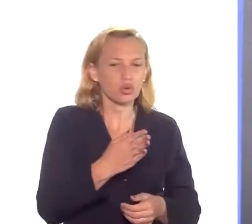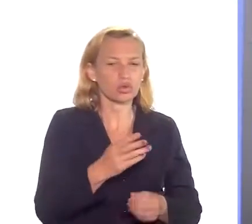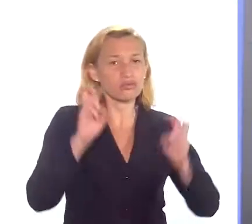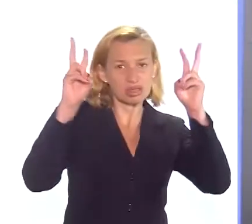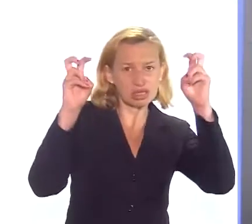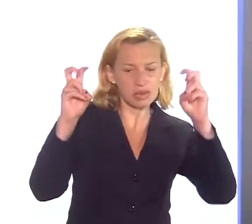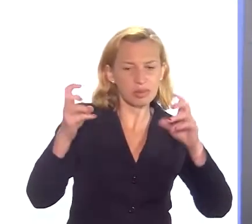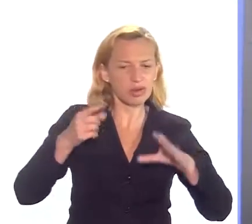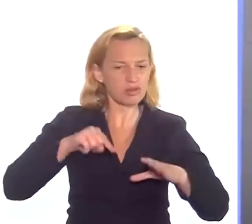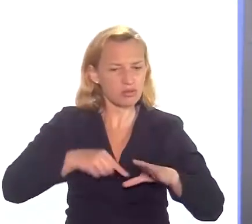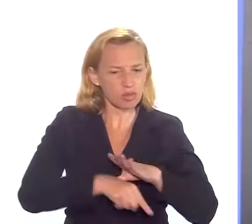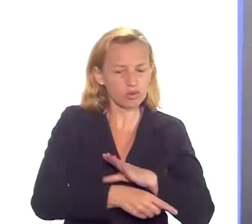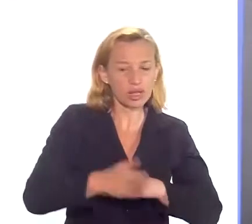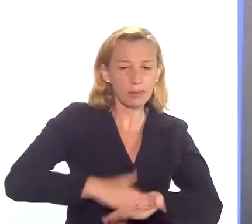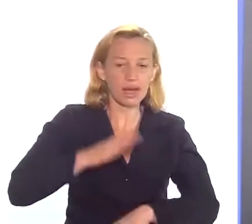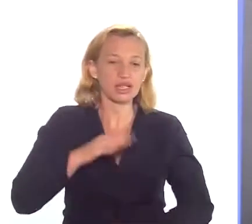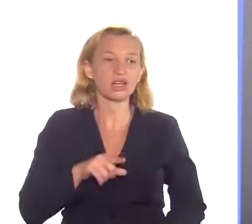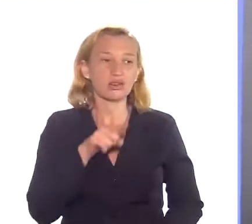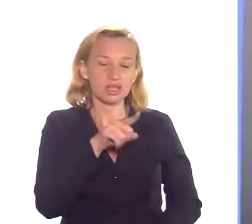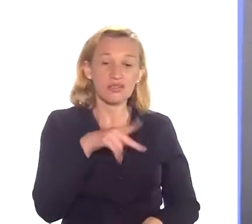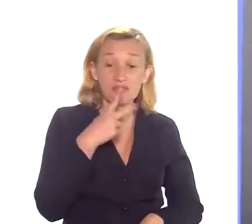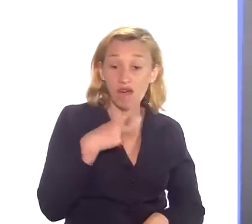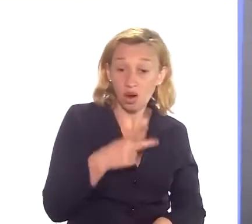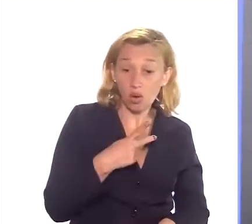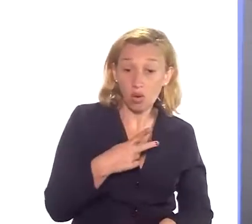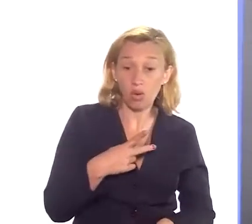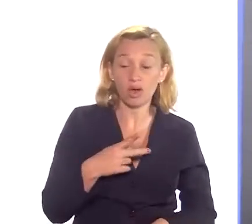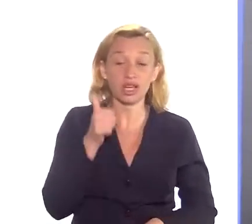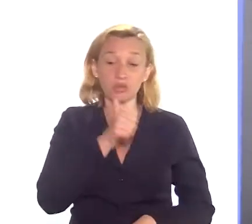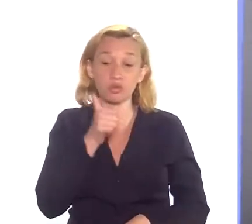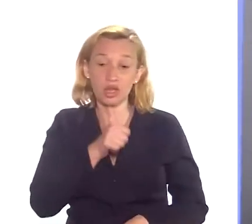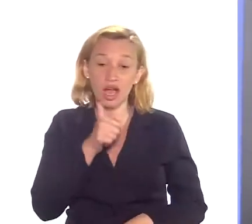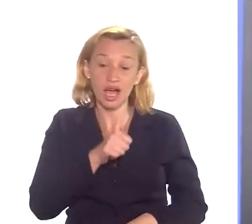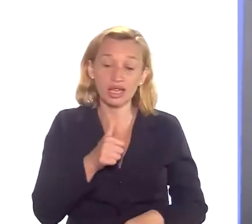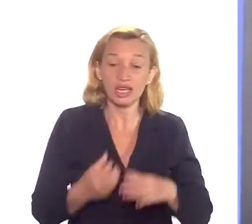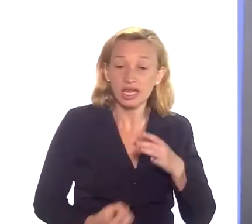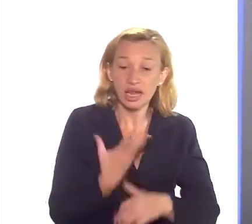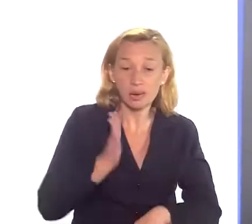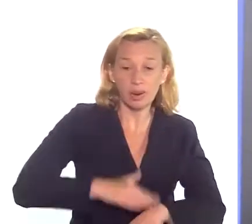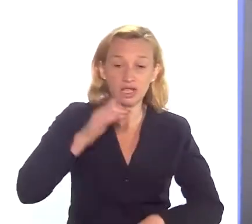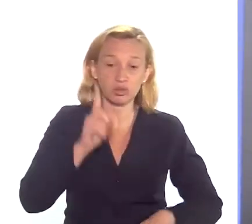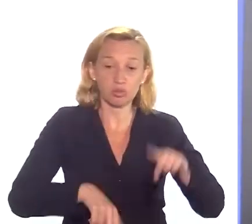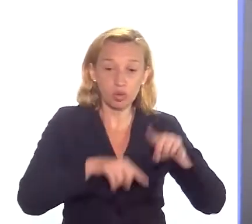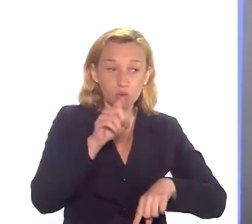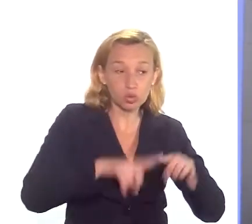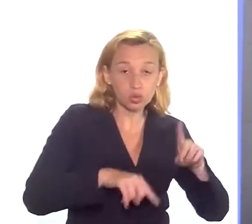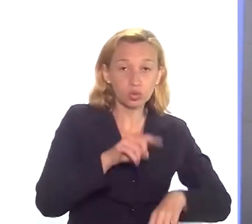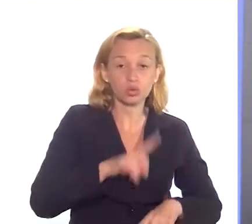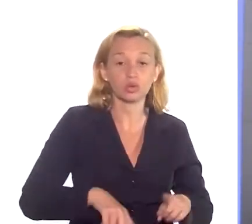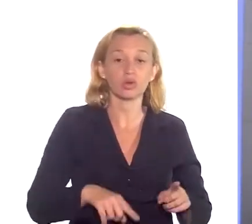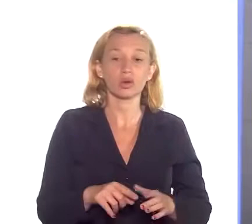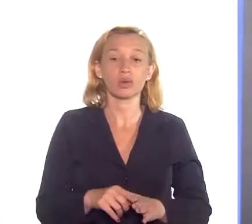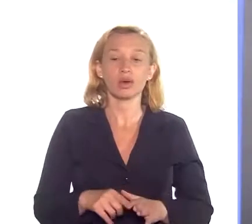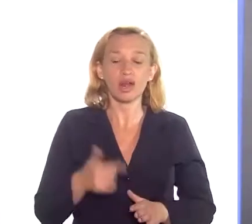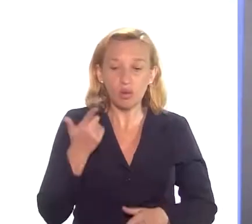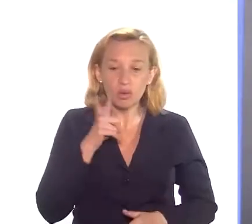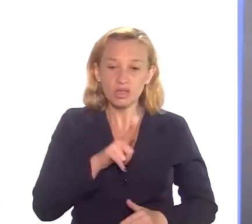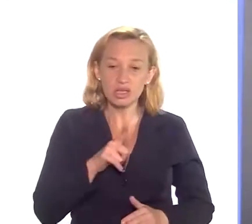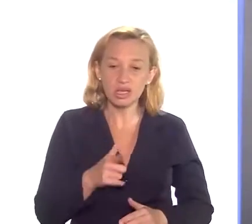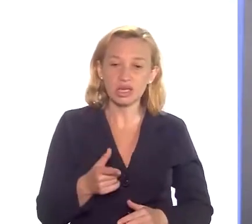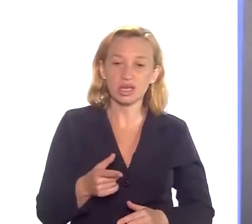mergulhar um pouquinho mais sobre esse tema. Muitas vezes, você trouxe aqui o dado, né, de que as mulheres inovaram mais, lançaram novos produtos para se